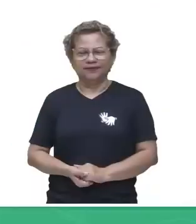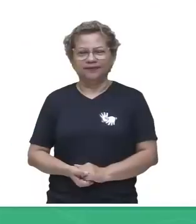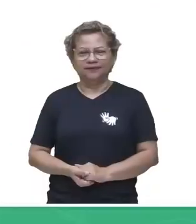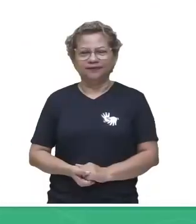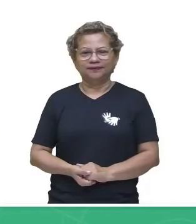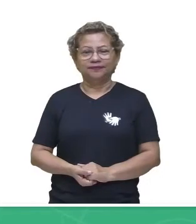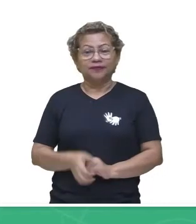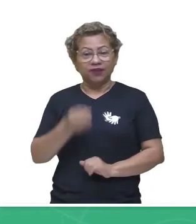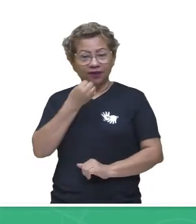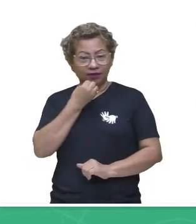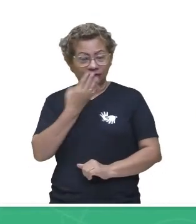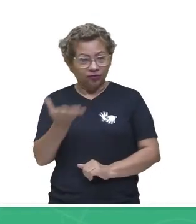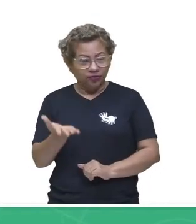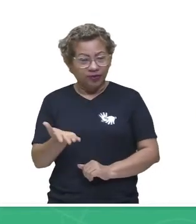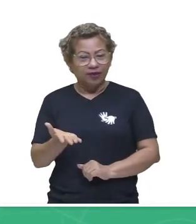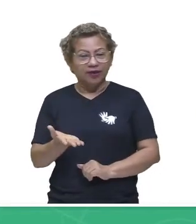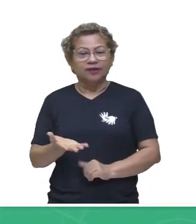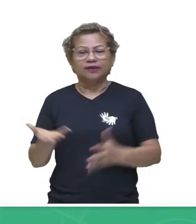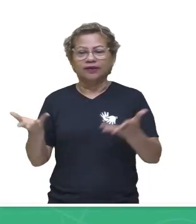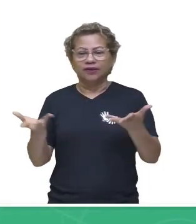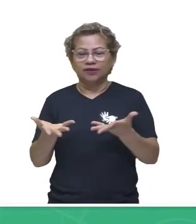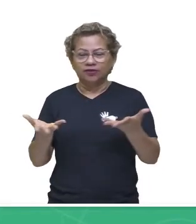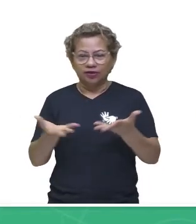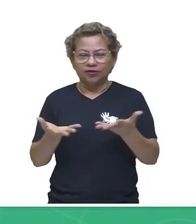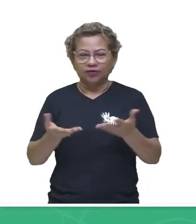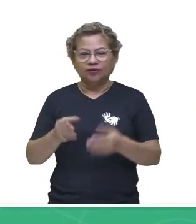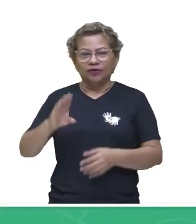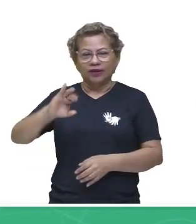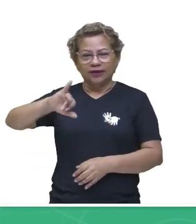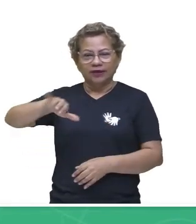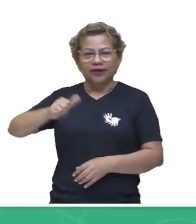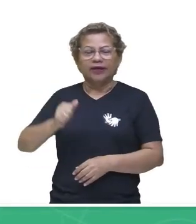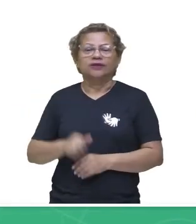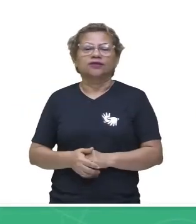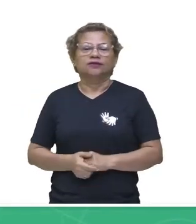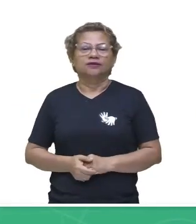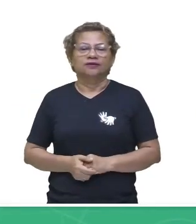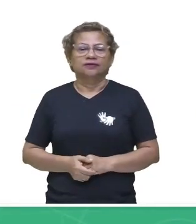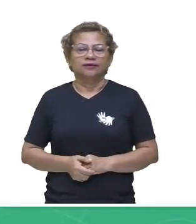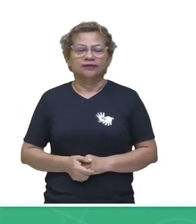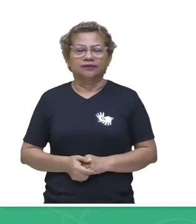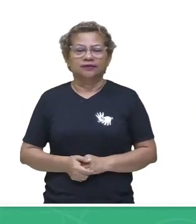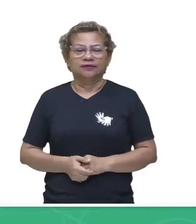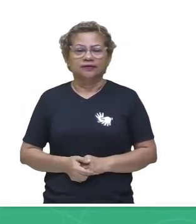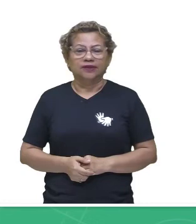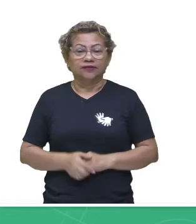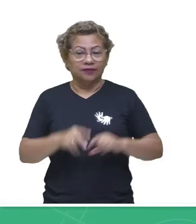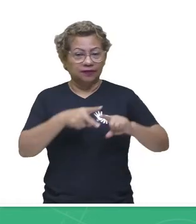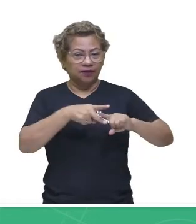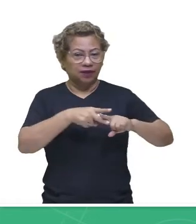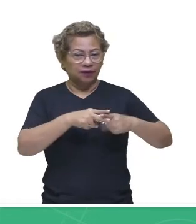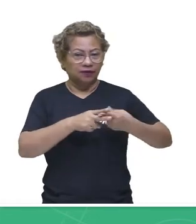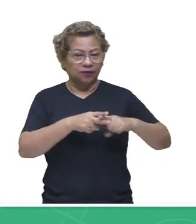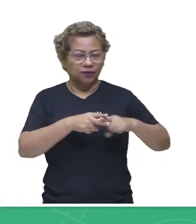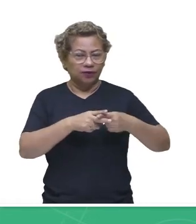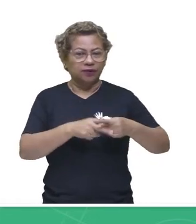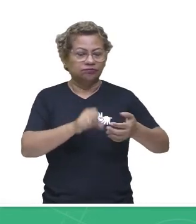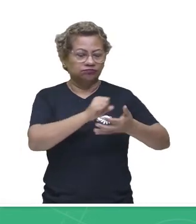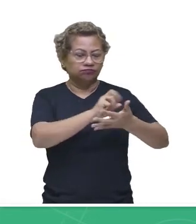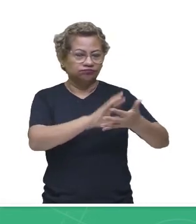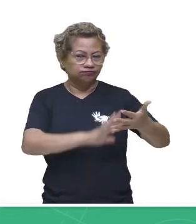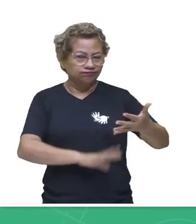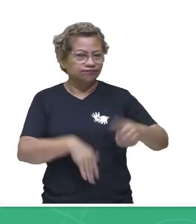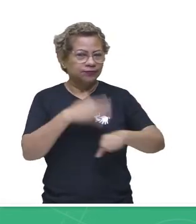Muito bem. Vamos então agora com a EJA 11ª etapa para a correção do exercitando